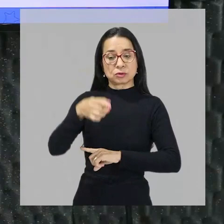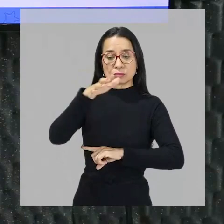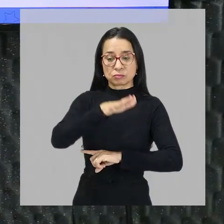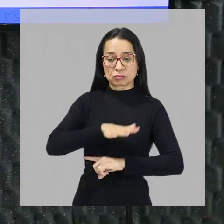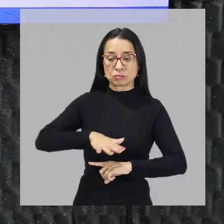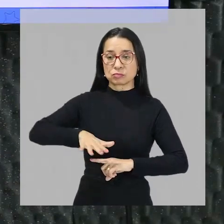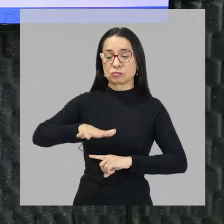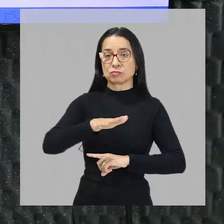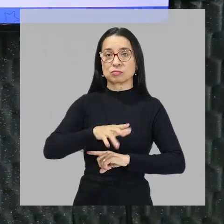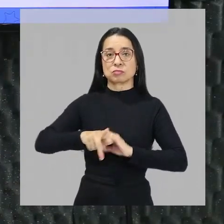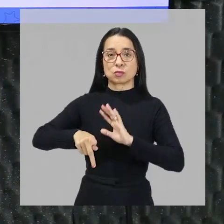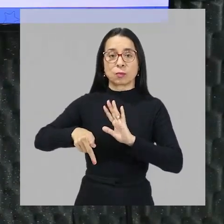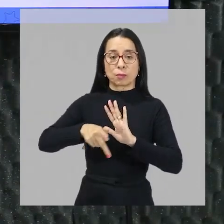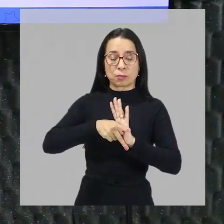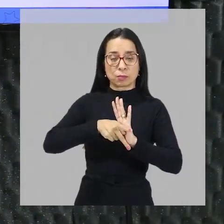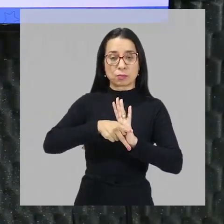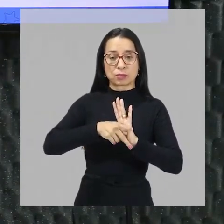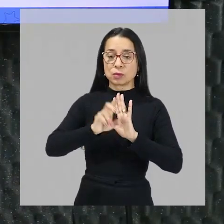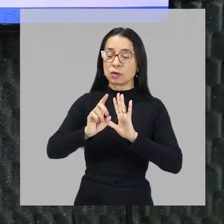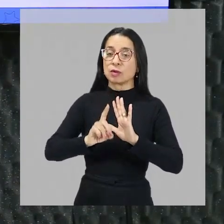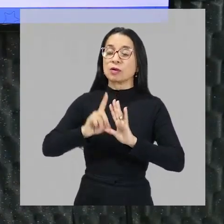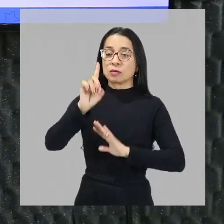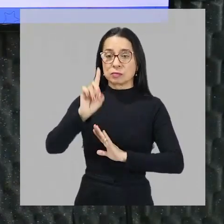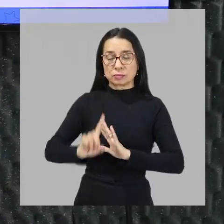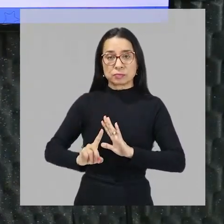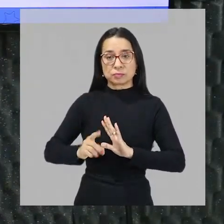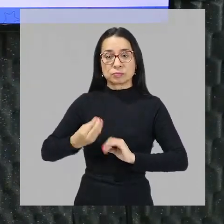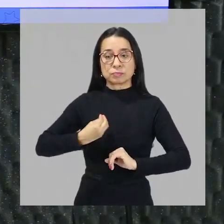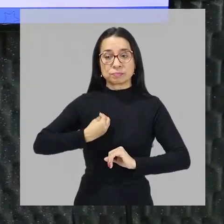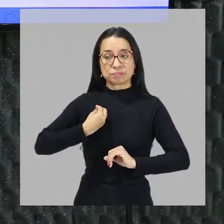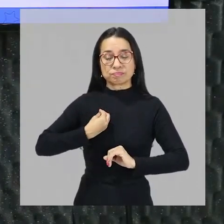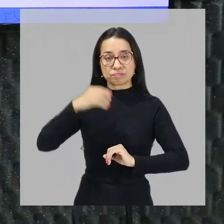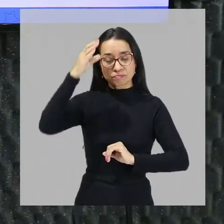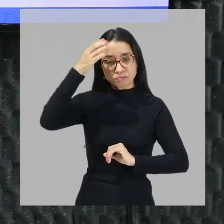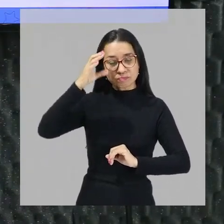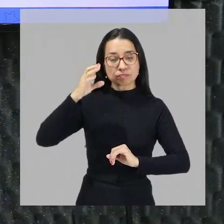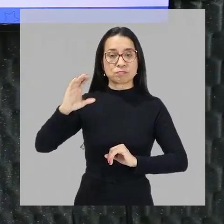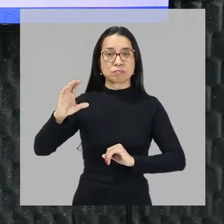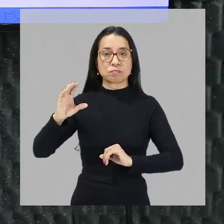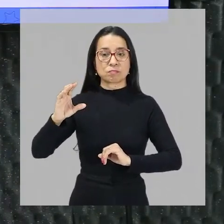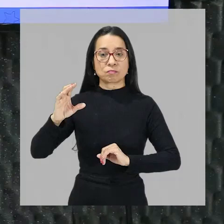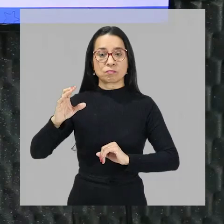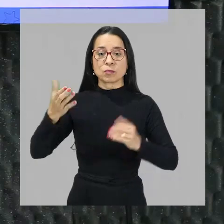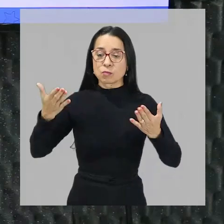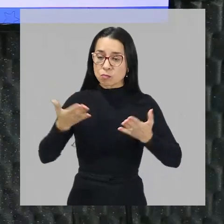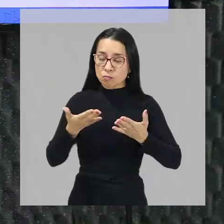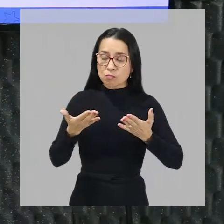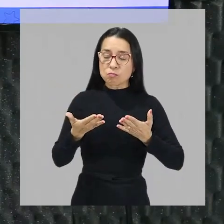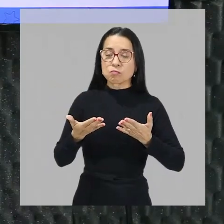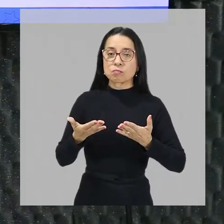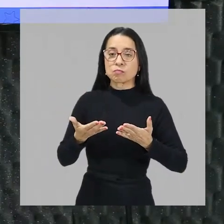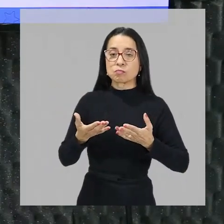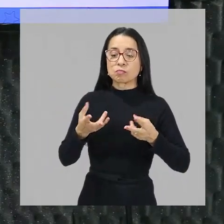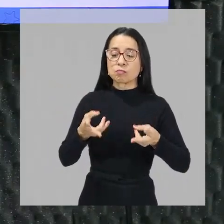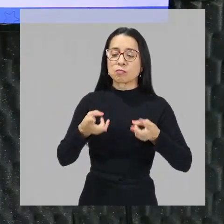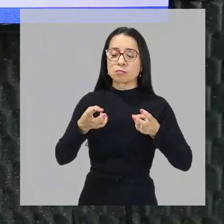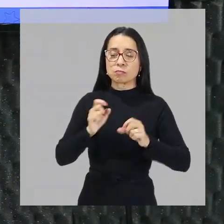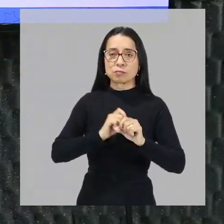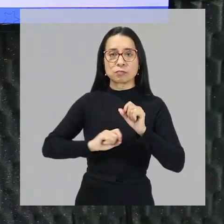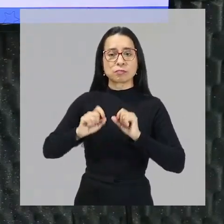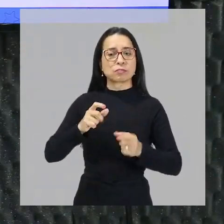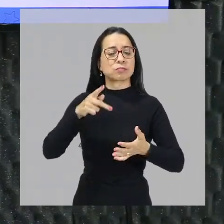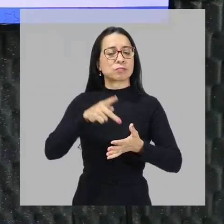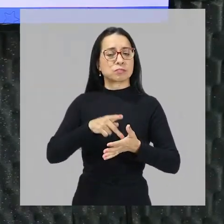espaços, o direito, na verdade, à sua sobrevivência cultural, mas nos tempos atuais observa-se que, na